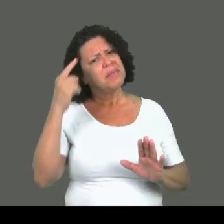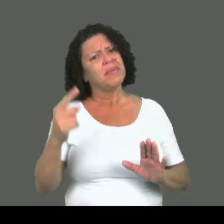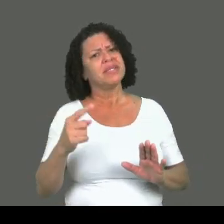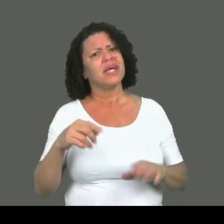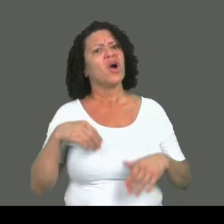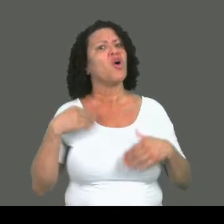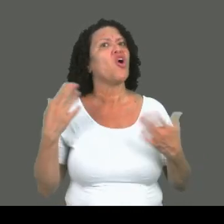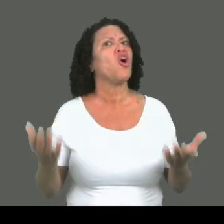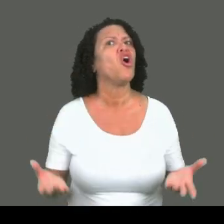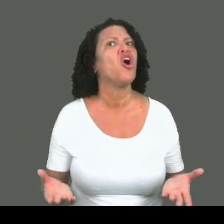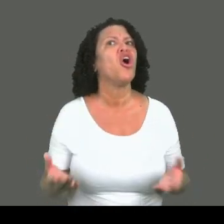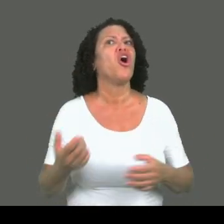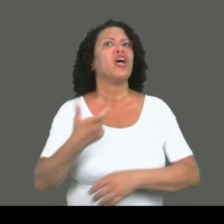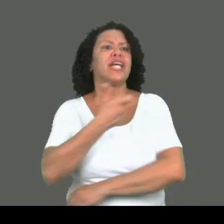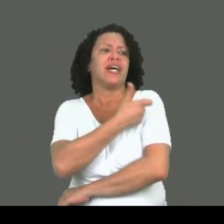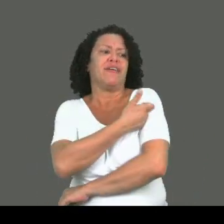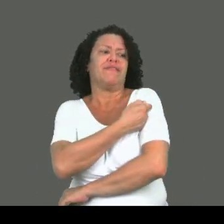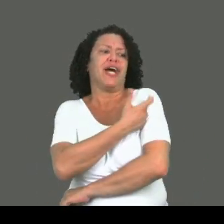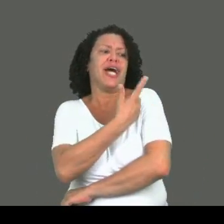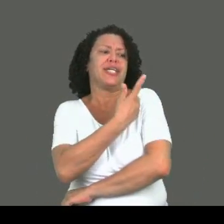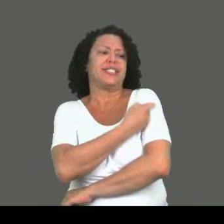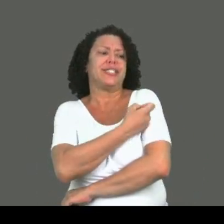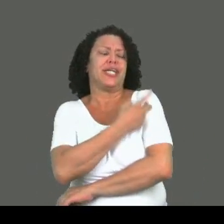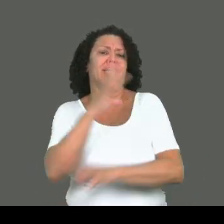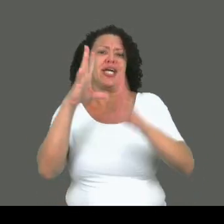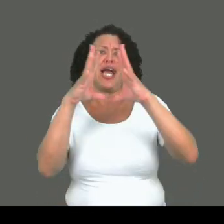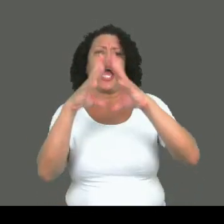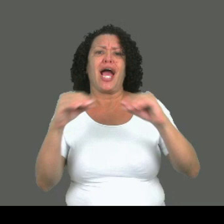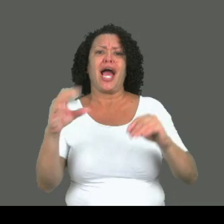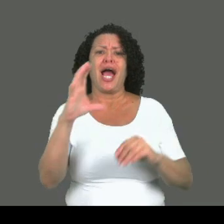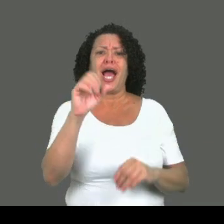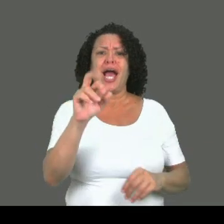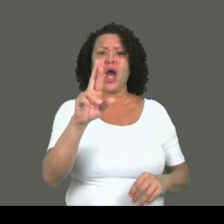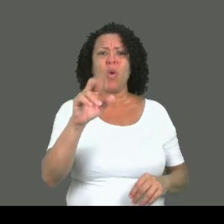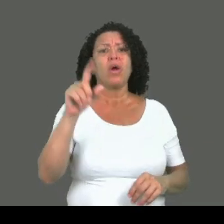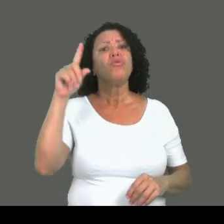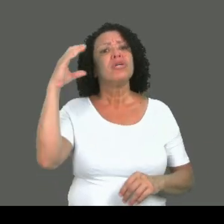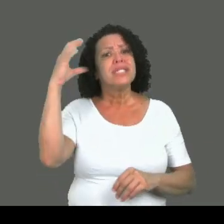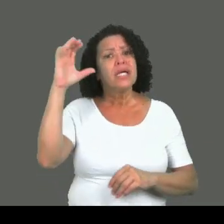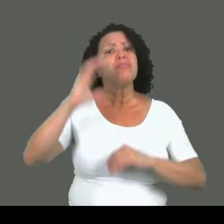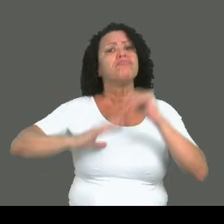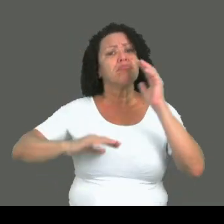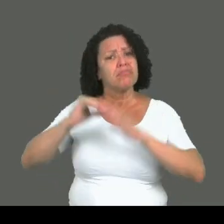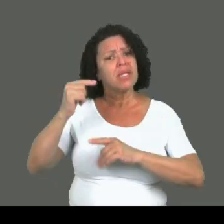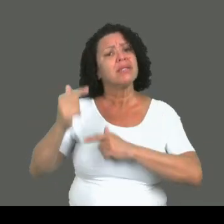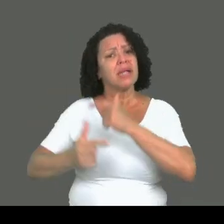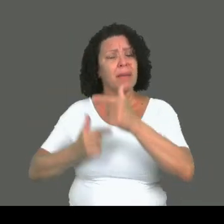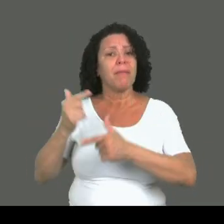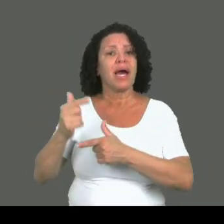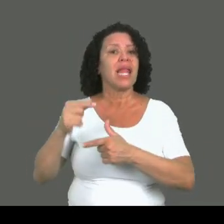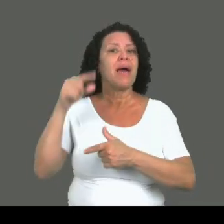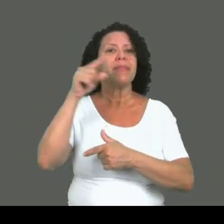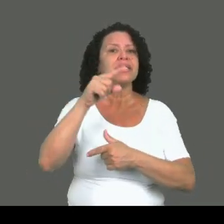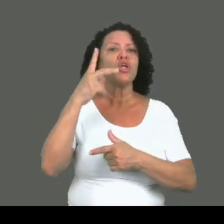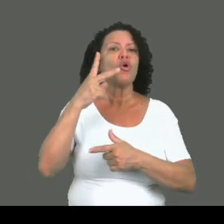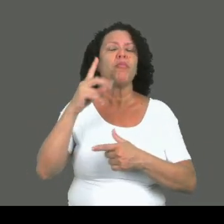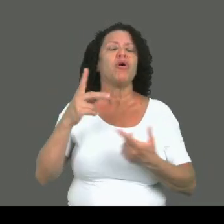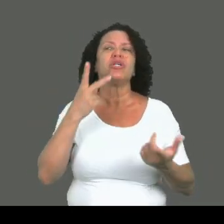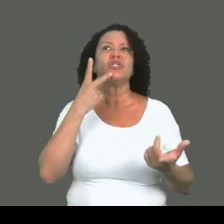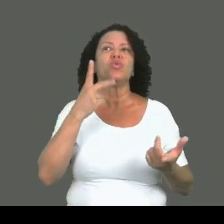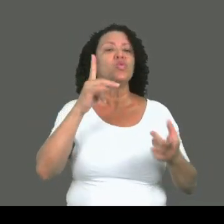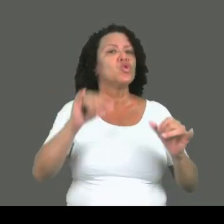vai sair a vacina para o coronavírus. Os cientistas estão trabalhando para isso, mas a gente não pode tornar disso